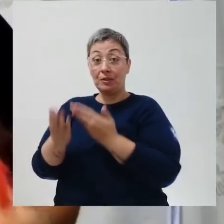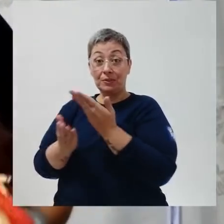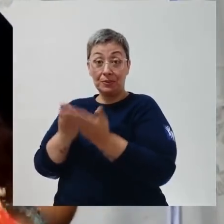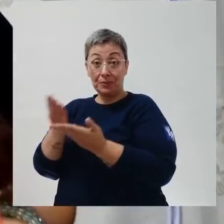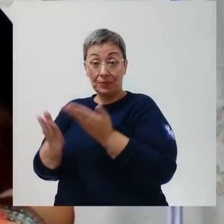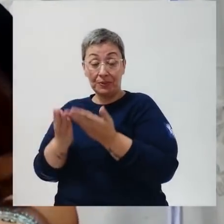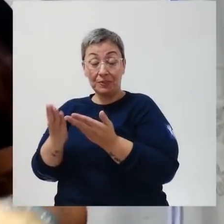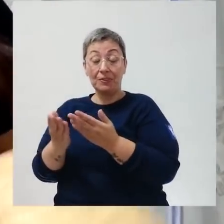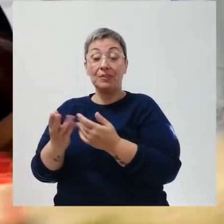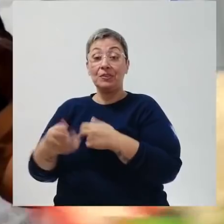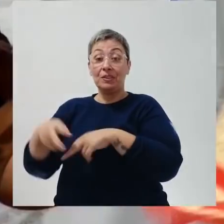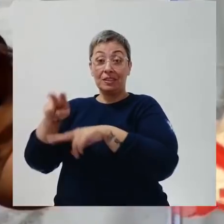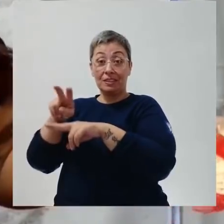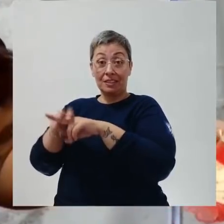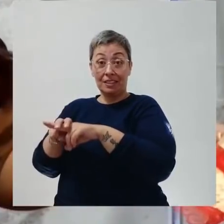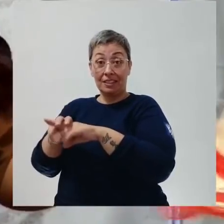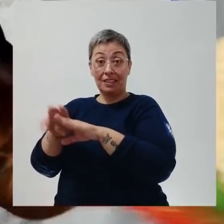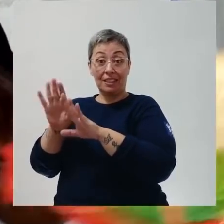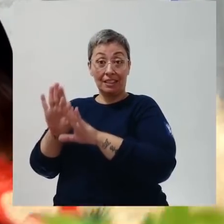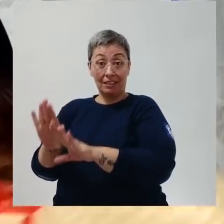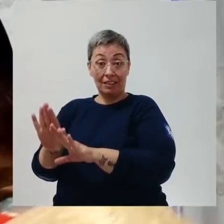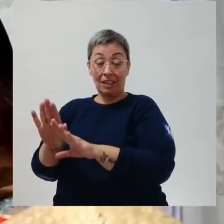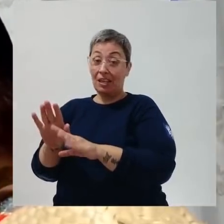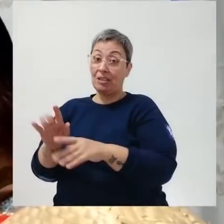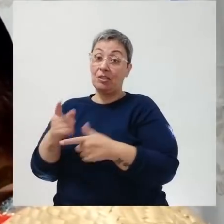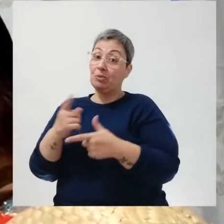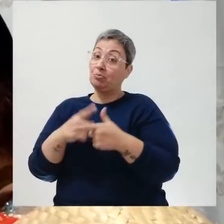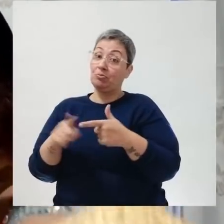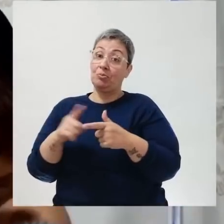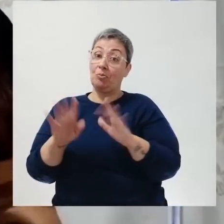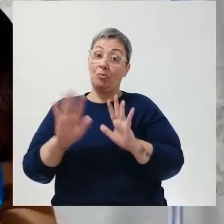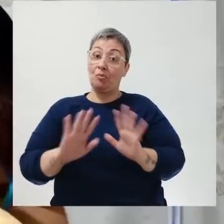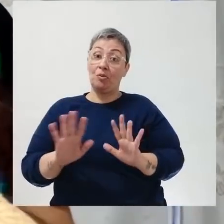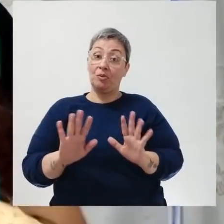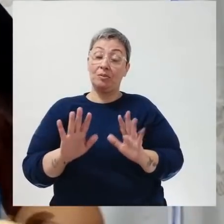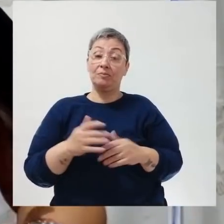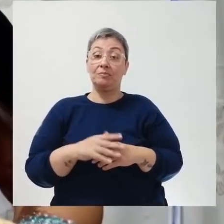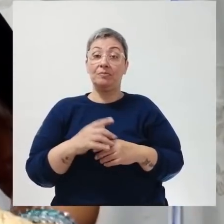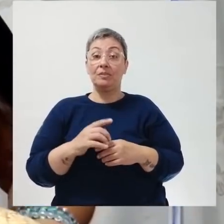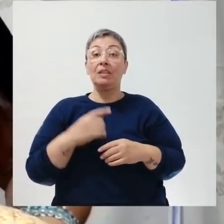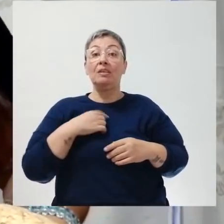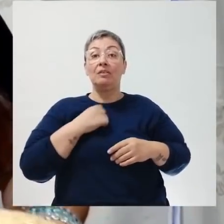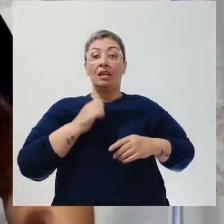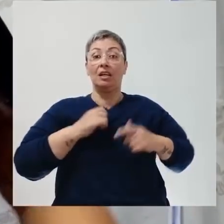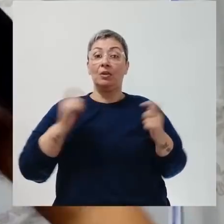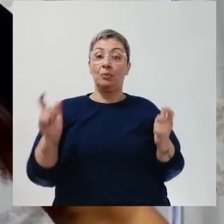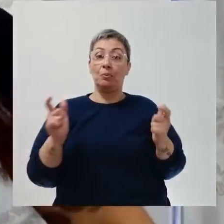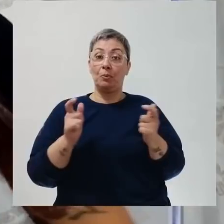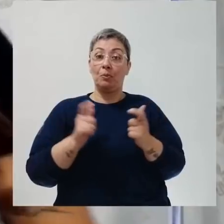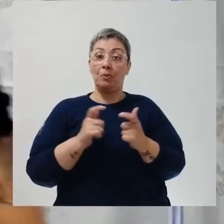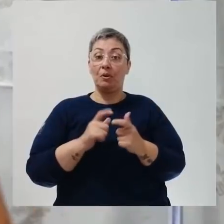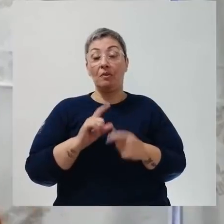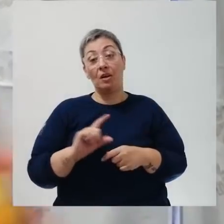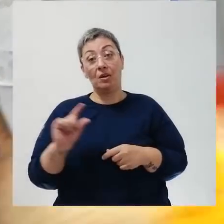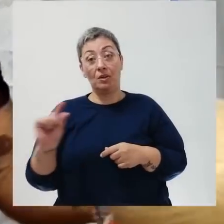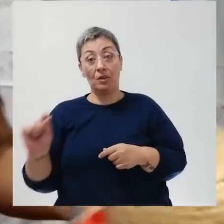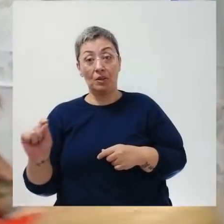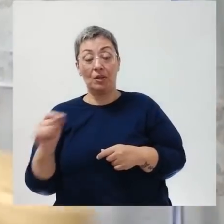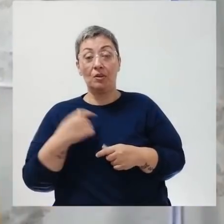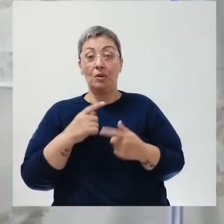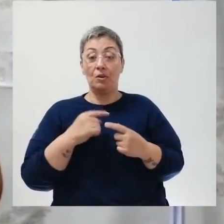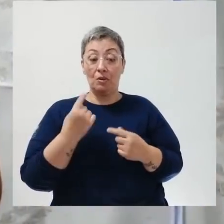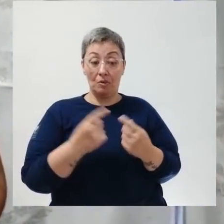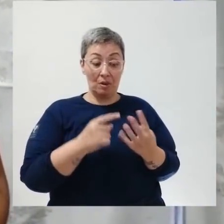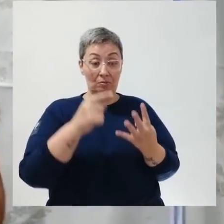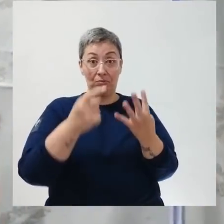tratamento. Então, ele não vai mais permanecer na roda. Aí, ele sai, ficam